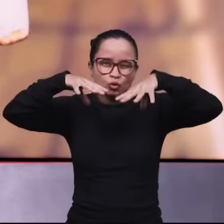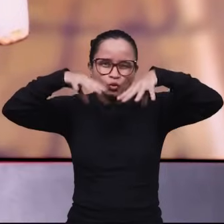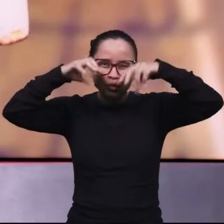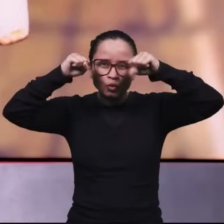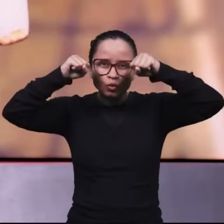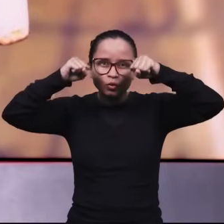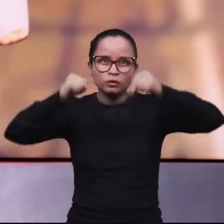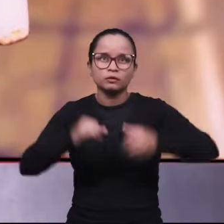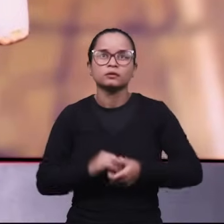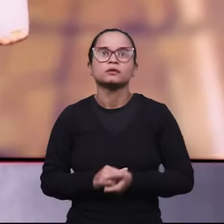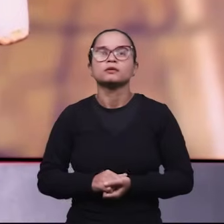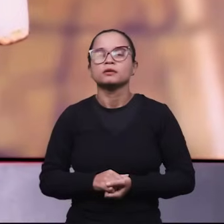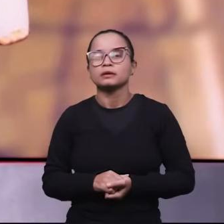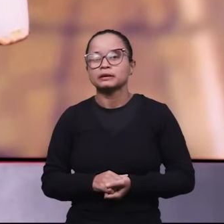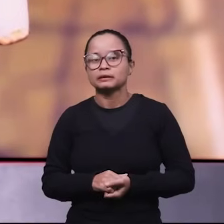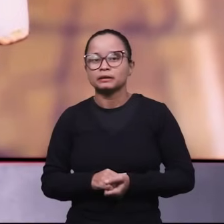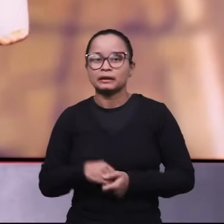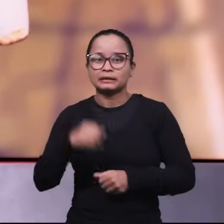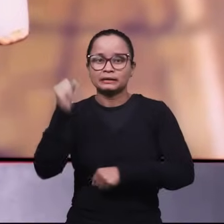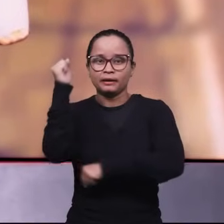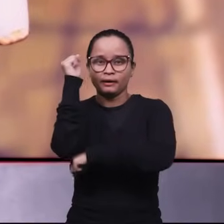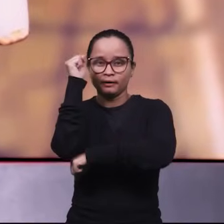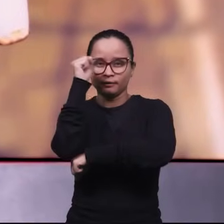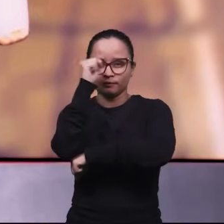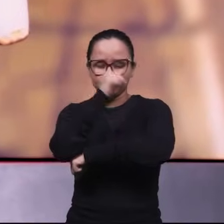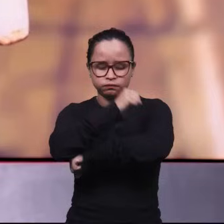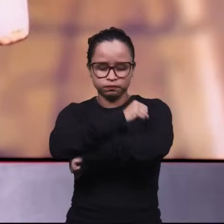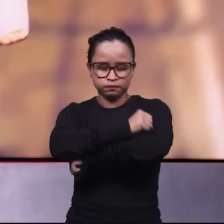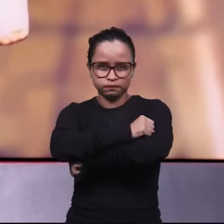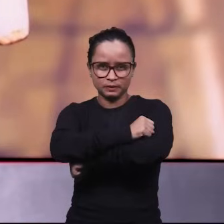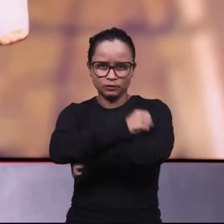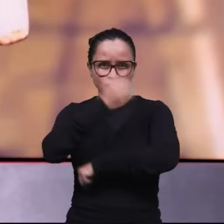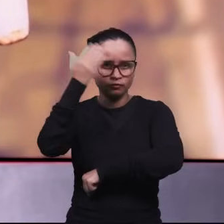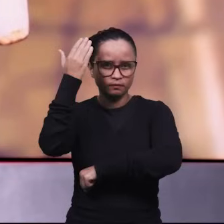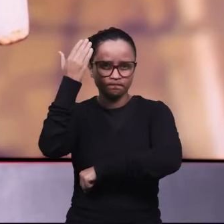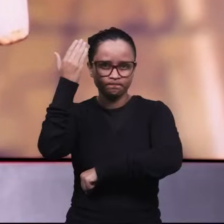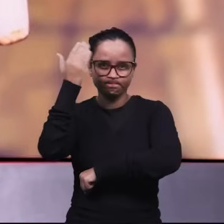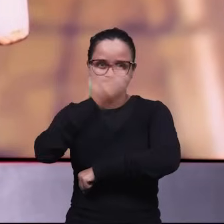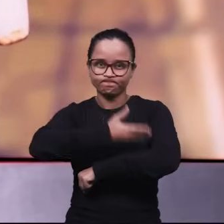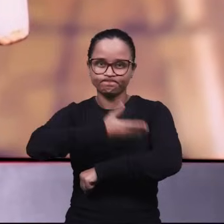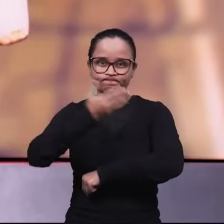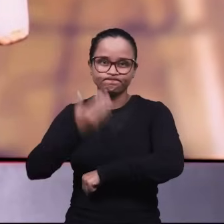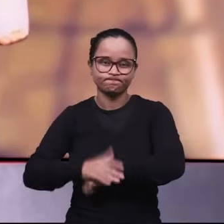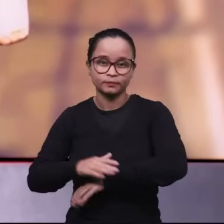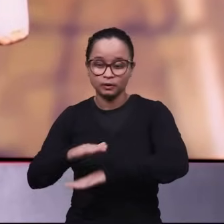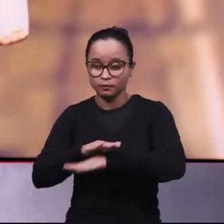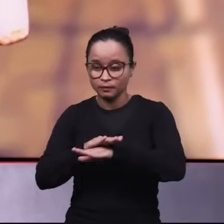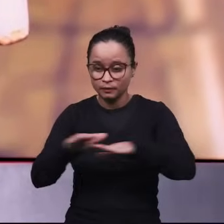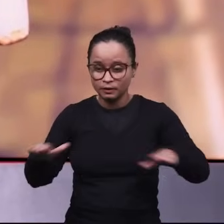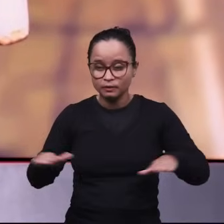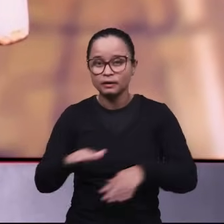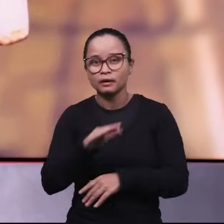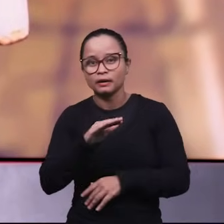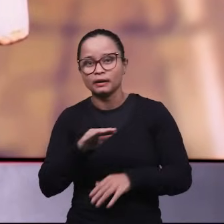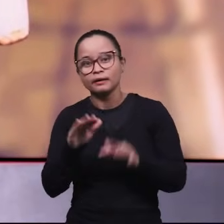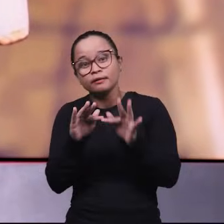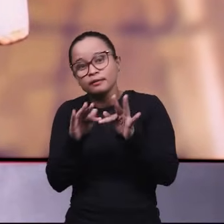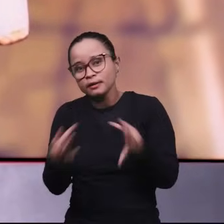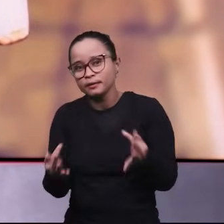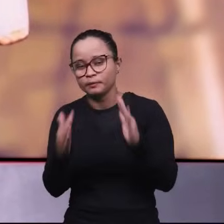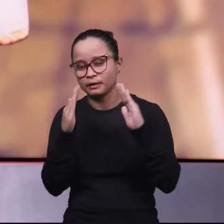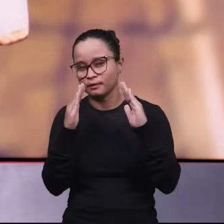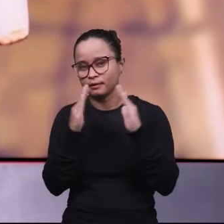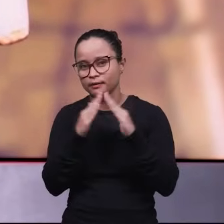muito escuro, né? Sem janelas e com um piso térreo e irregular, as casas mais simples.